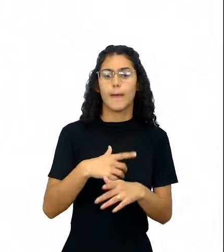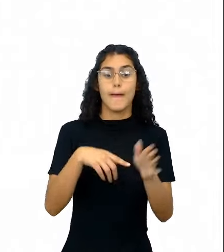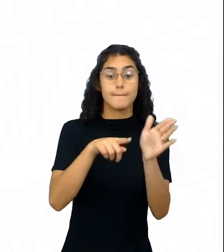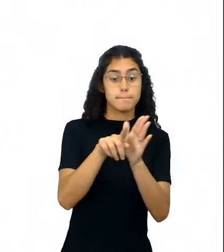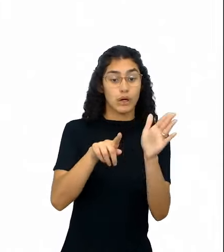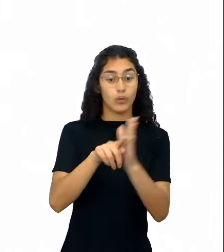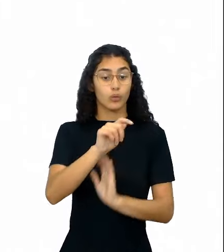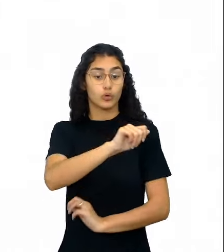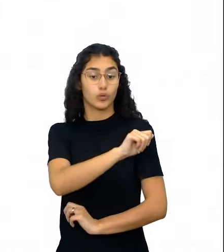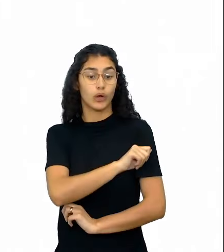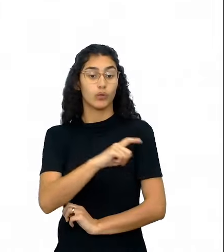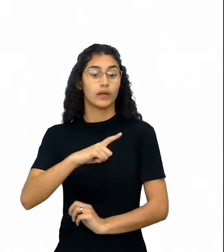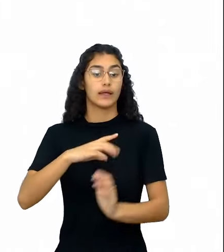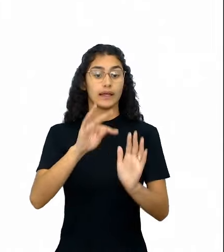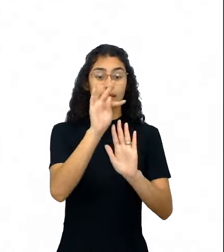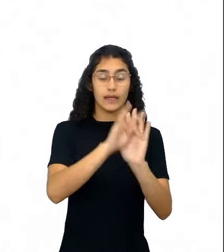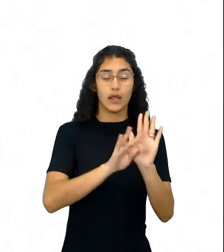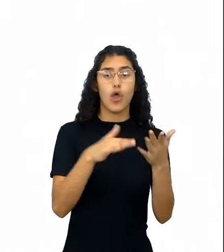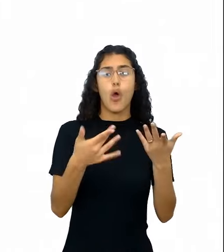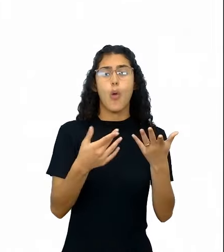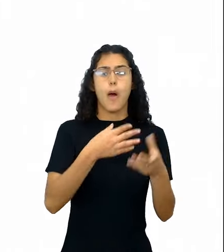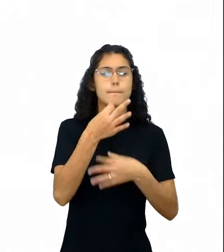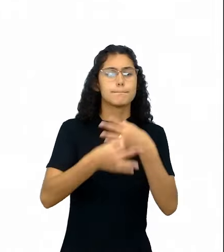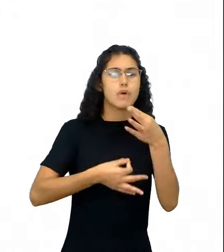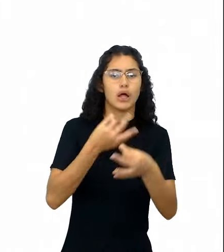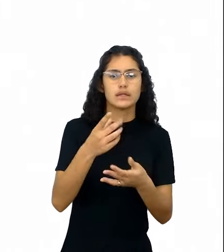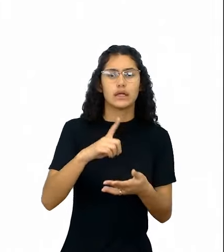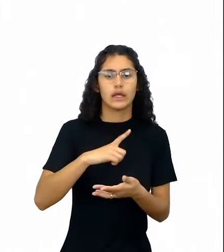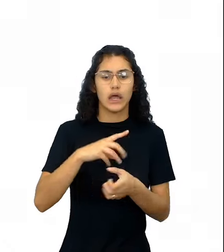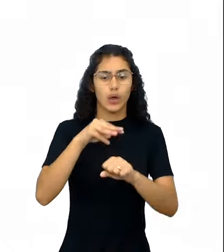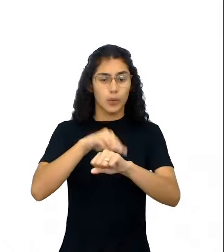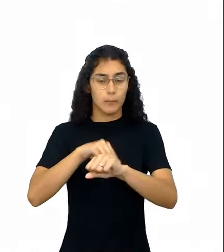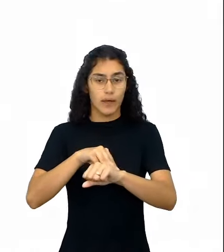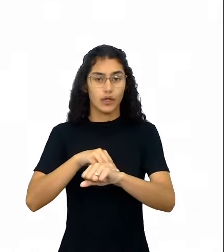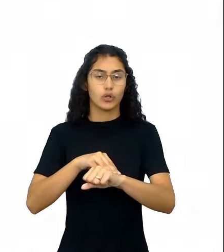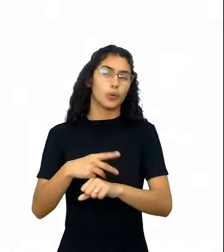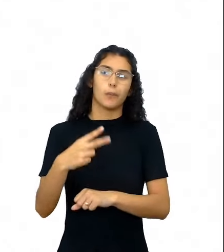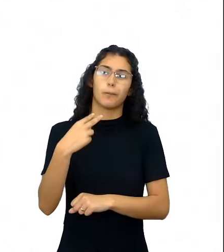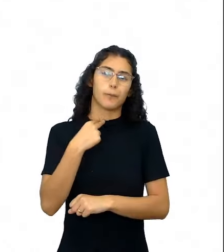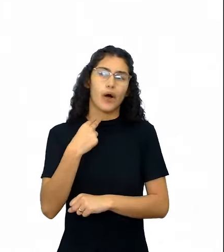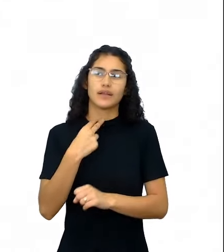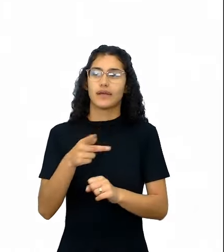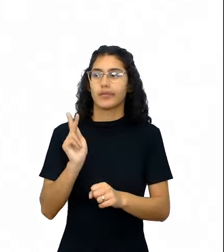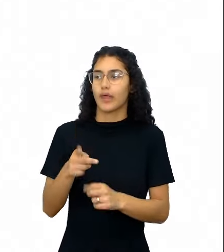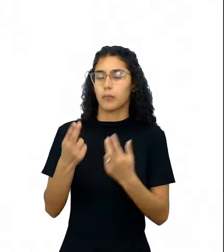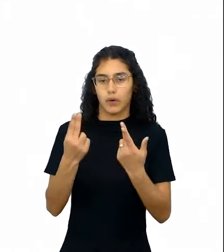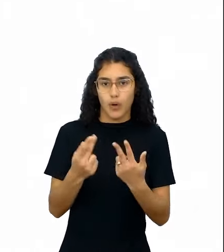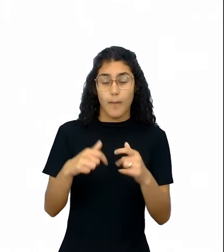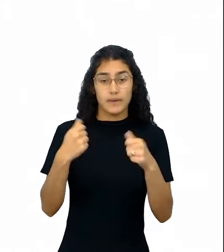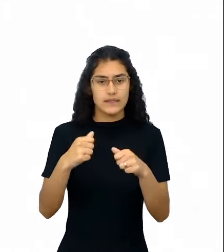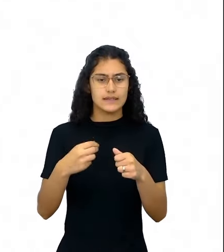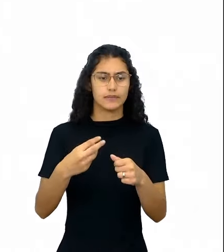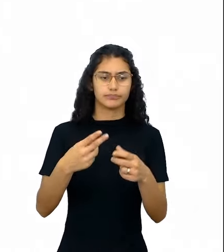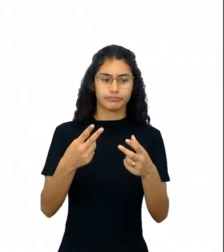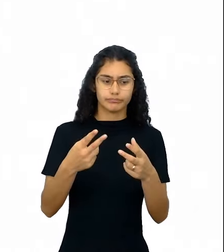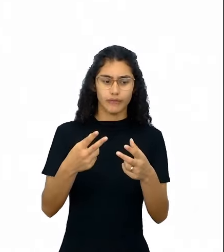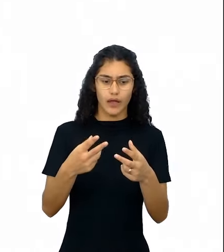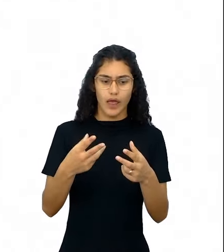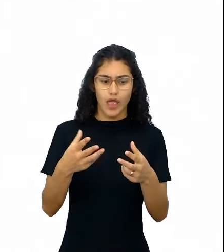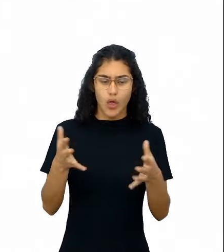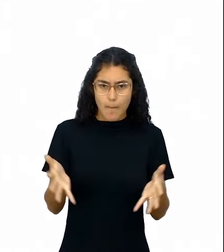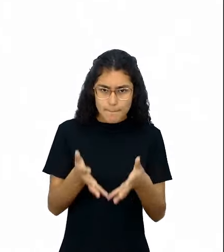estudantes acerca do texto, quais são as hipóteses. Esse momento não pode ser mecânico, ele tem que ser um momento vivo dentro da sala de